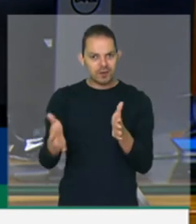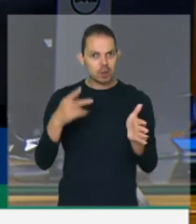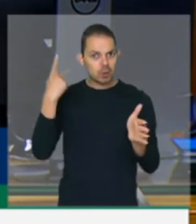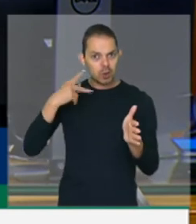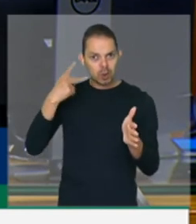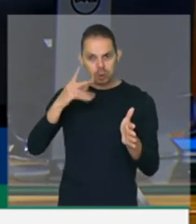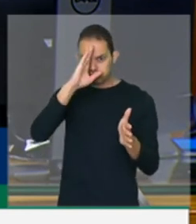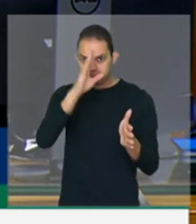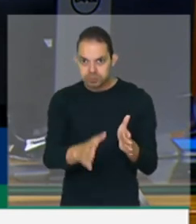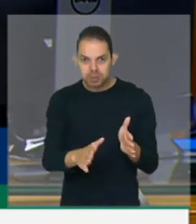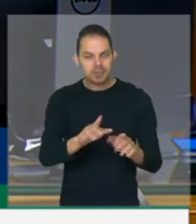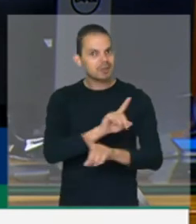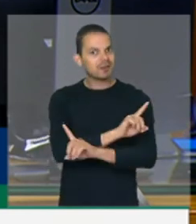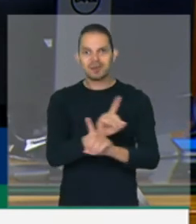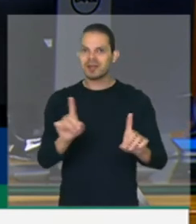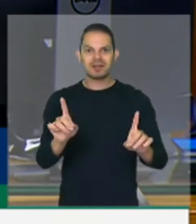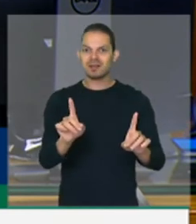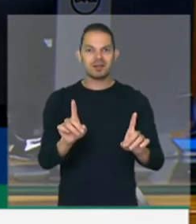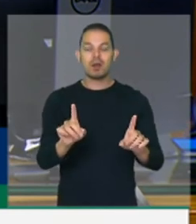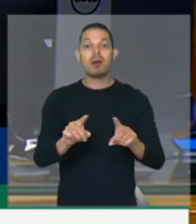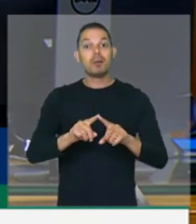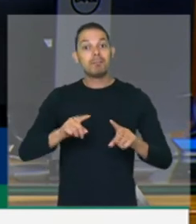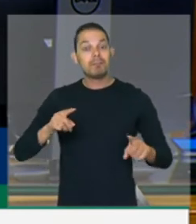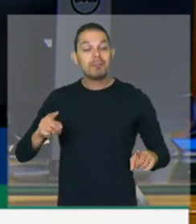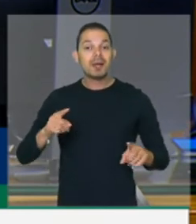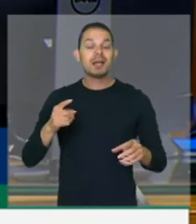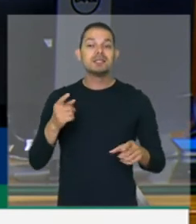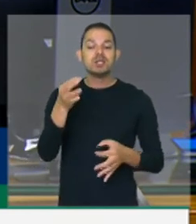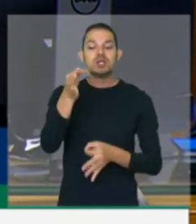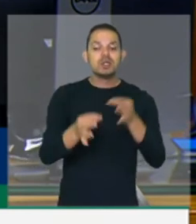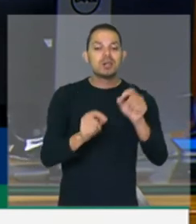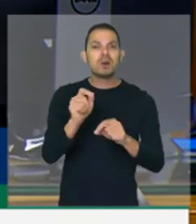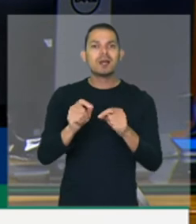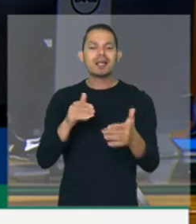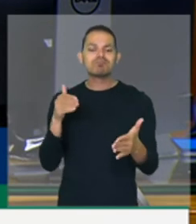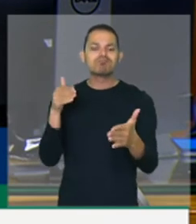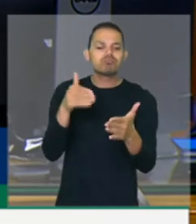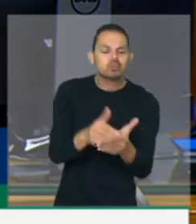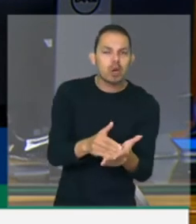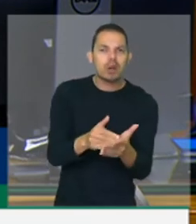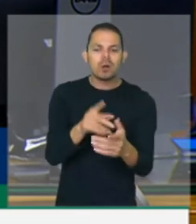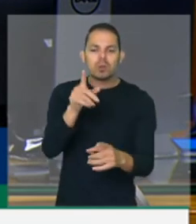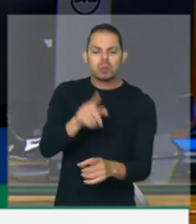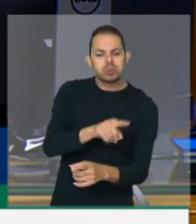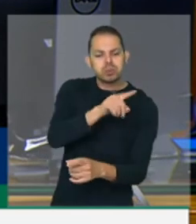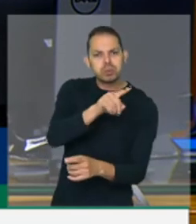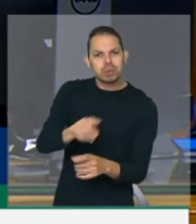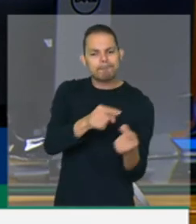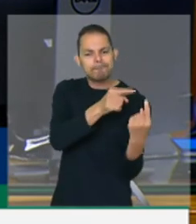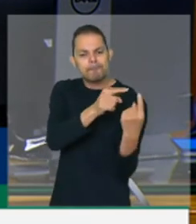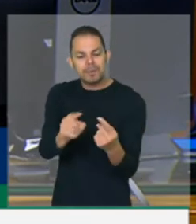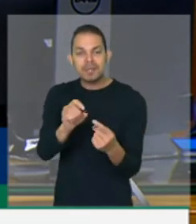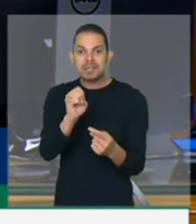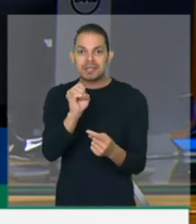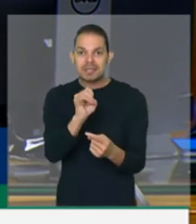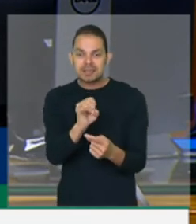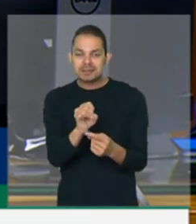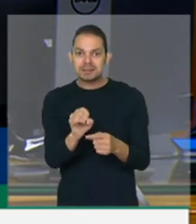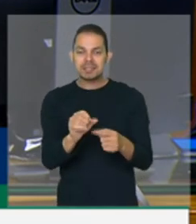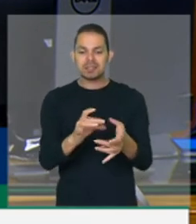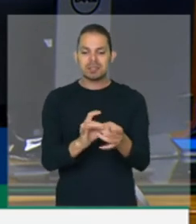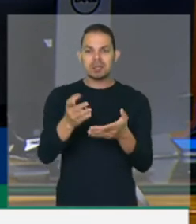parlamentar exclusivamente, mas até que ponto essa inviolabilidade pode ser considerada, se ela fere a